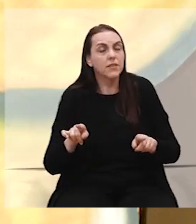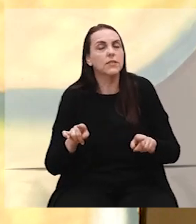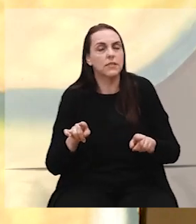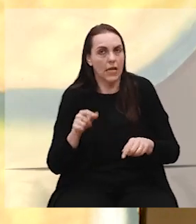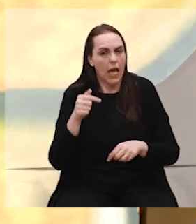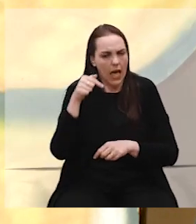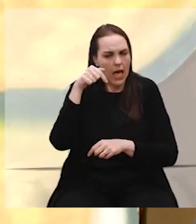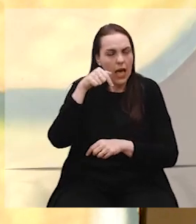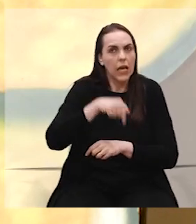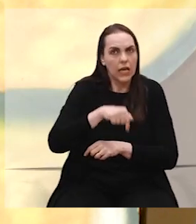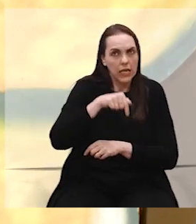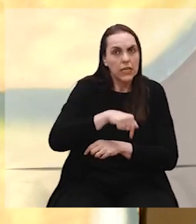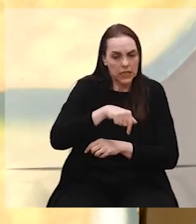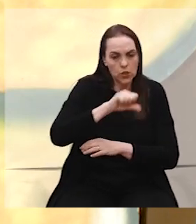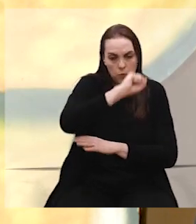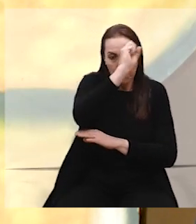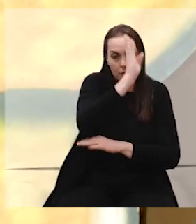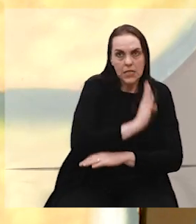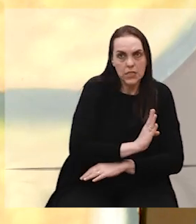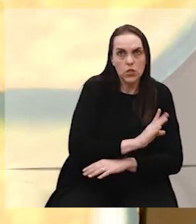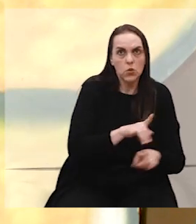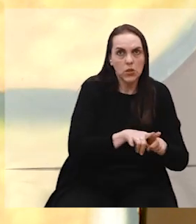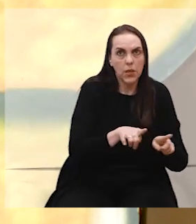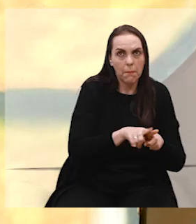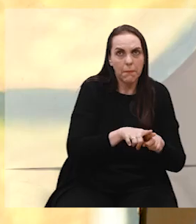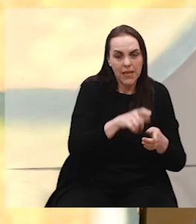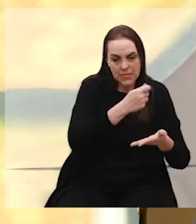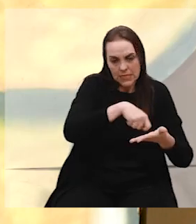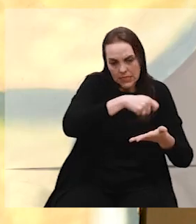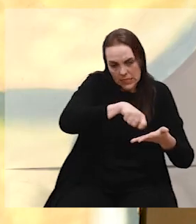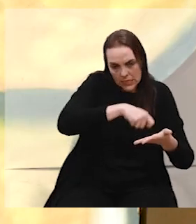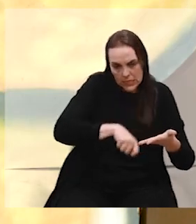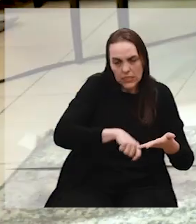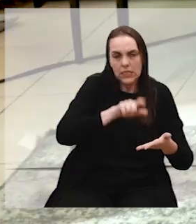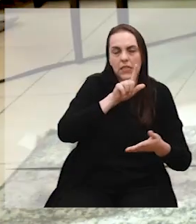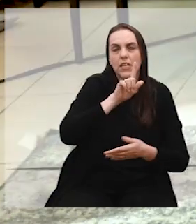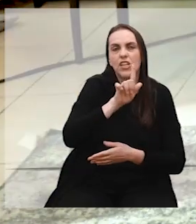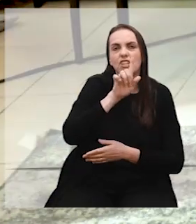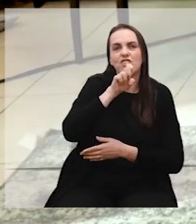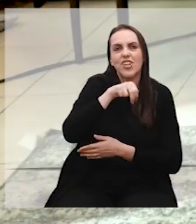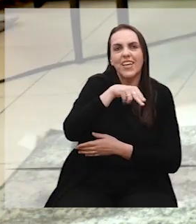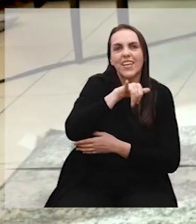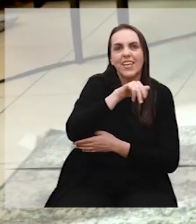mas, e aqui no Brasil, escrita com genipapo